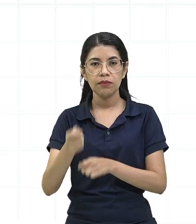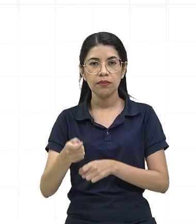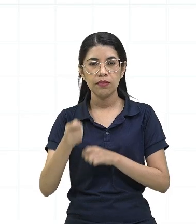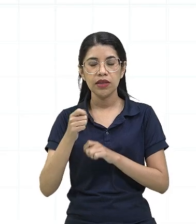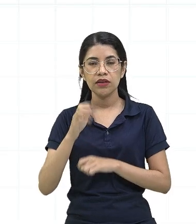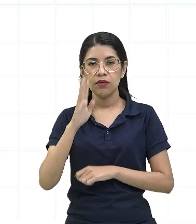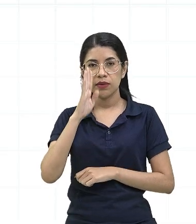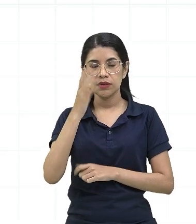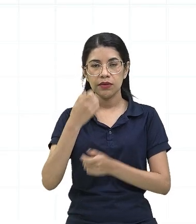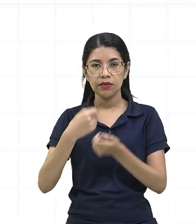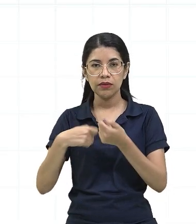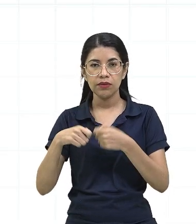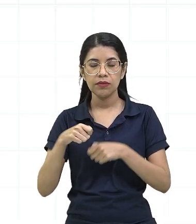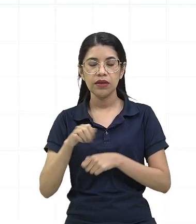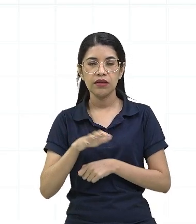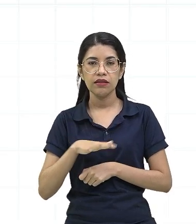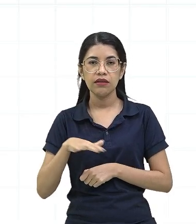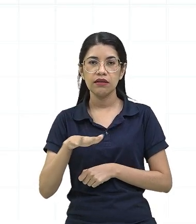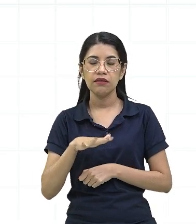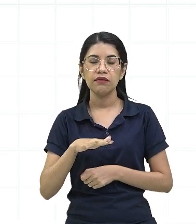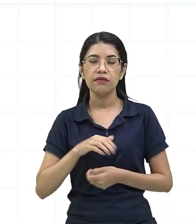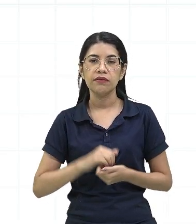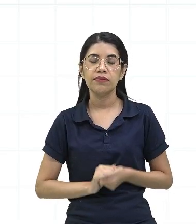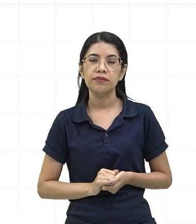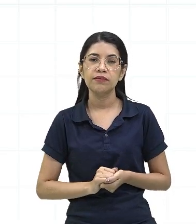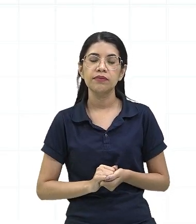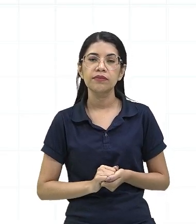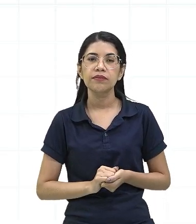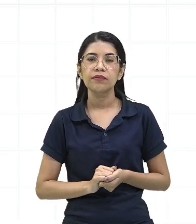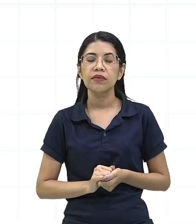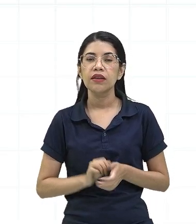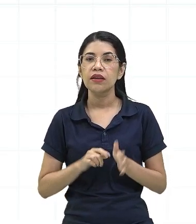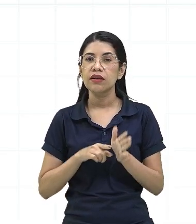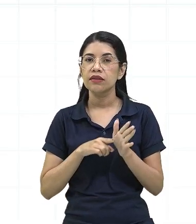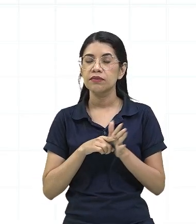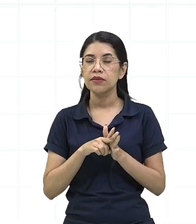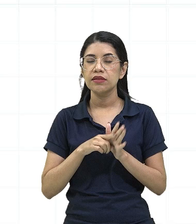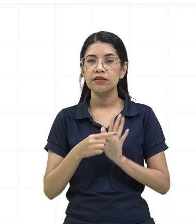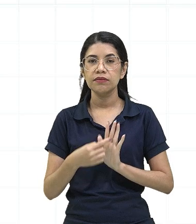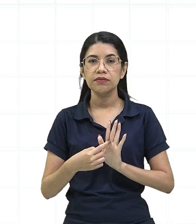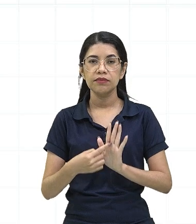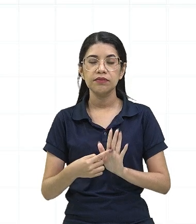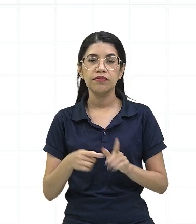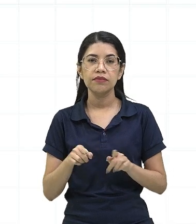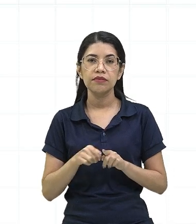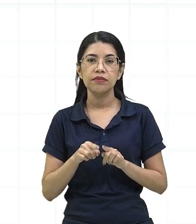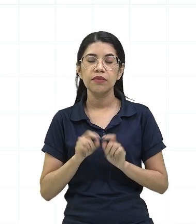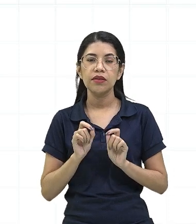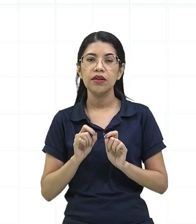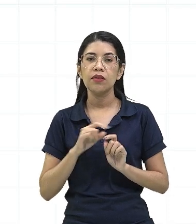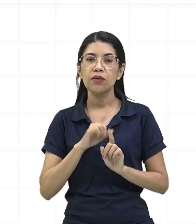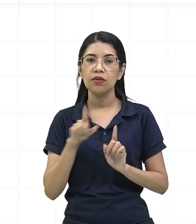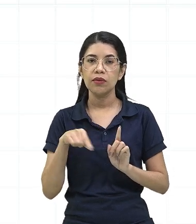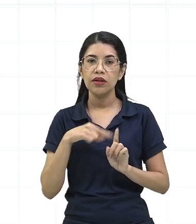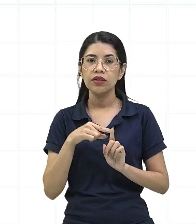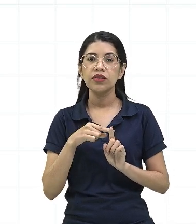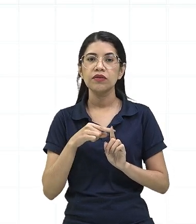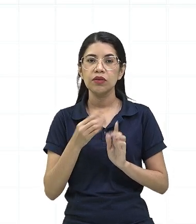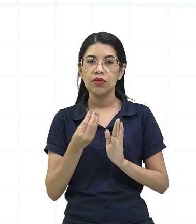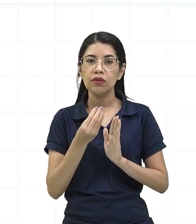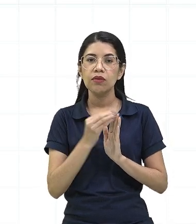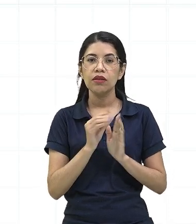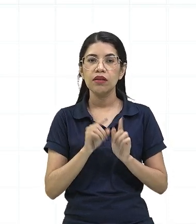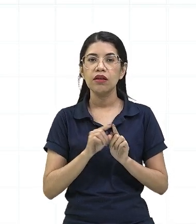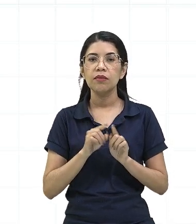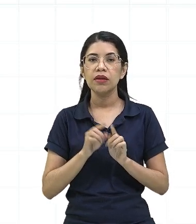dessa localidade. E esse estudo ele já apresenta, inclusive, o objetivo, né, que é identificar os peixes